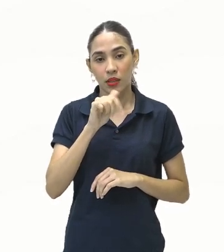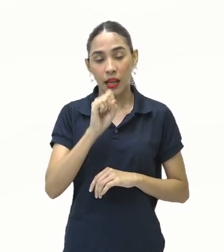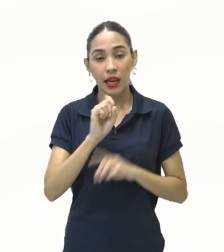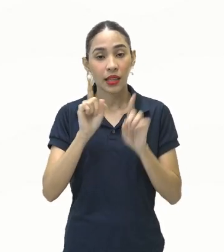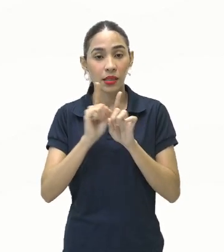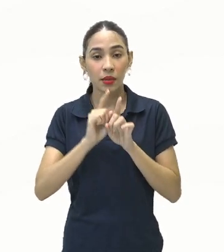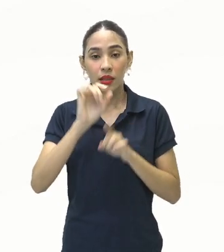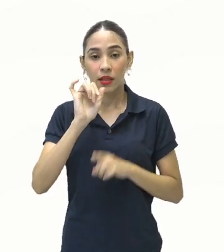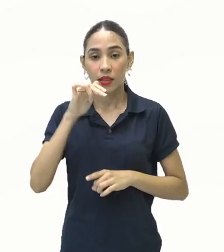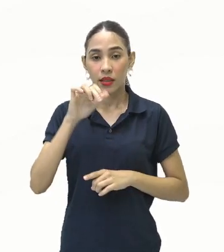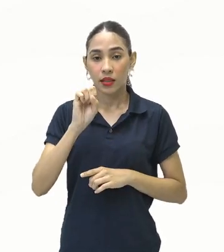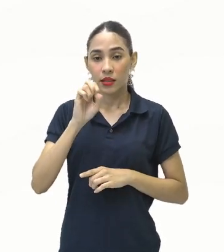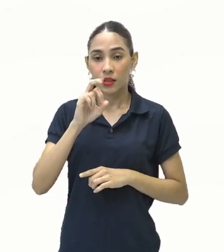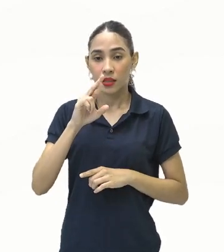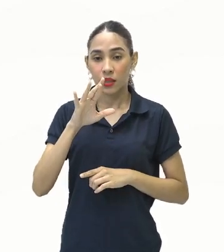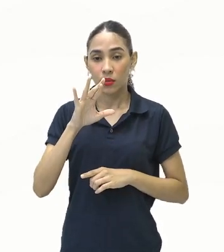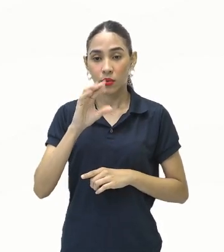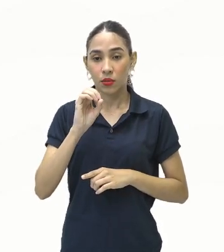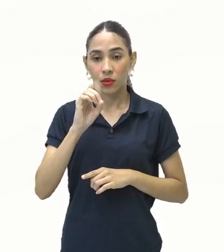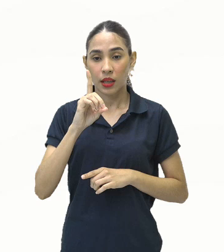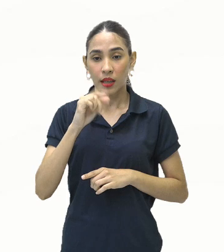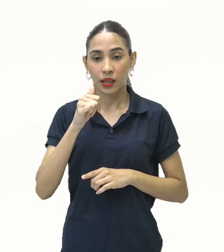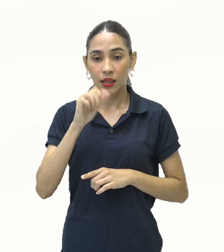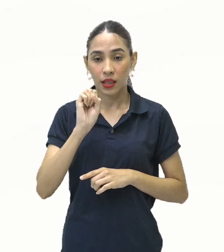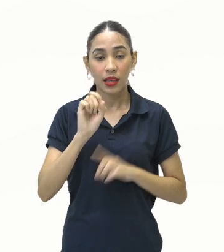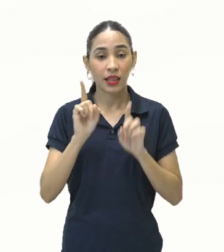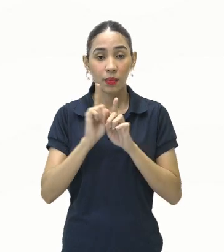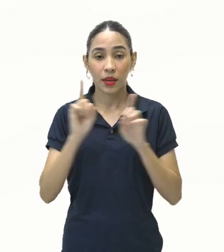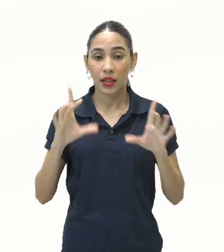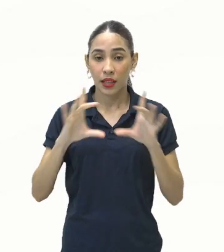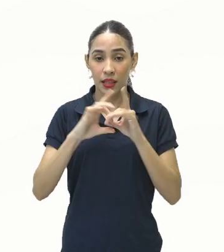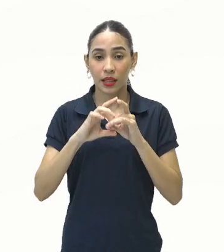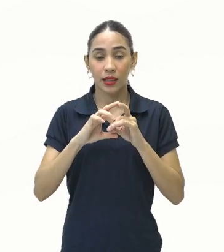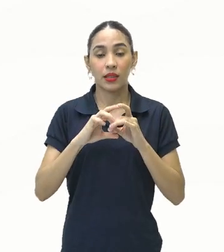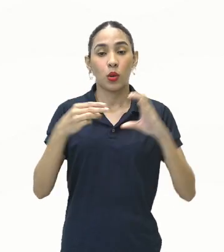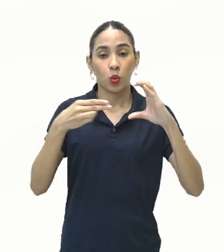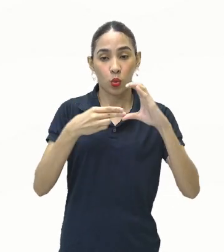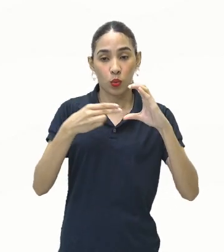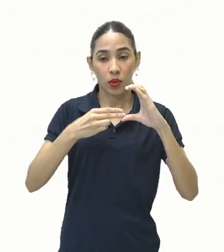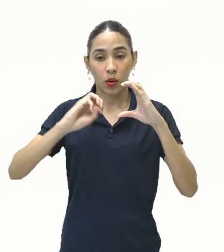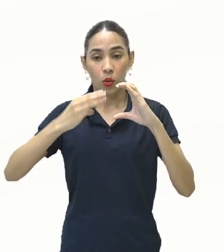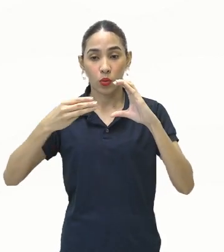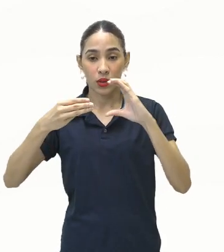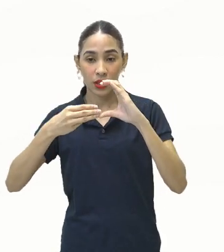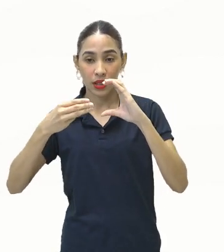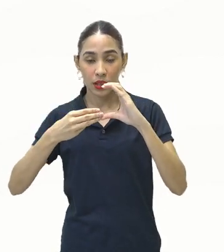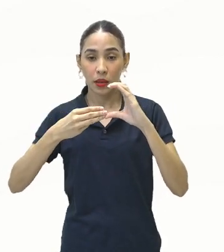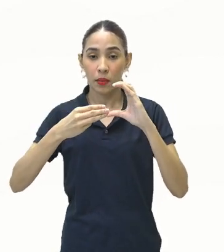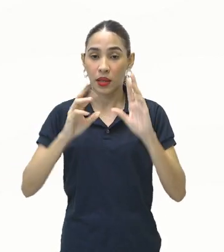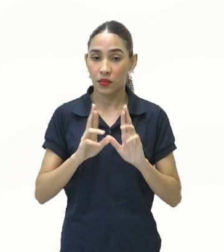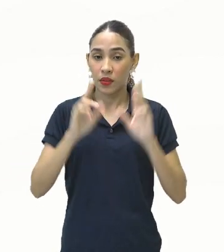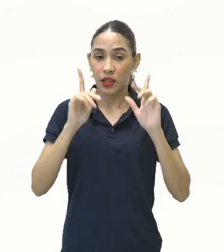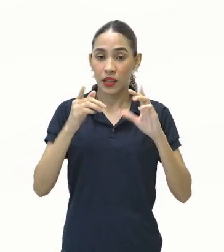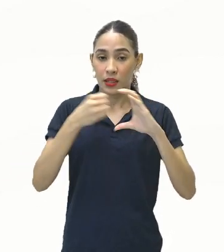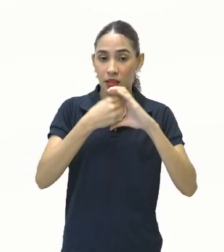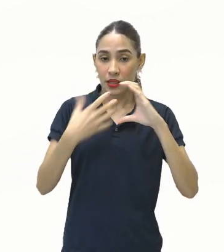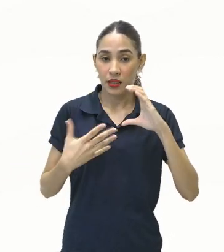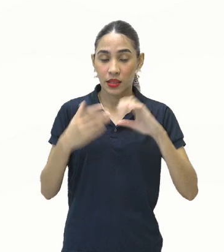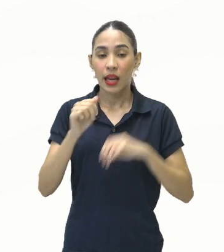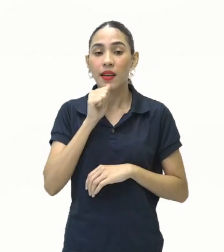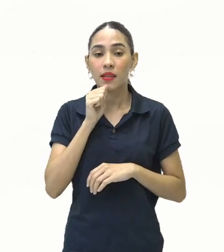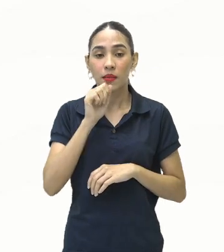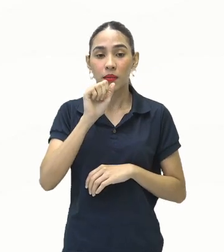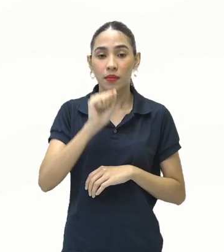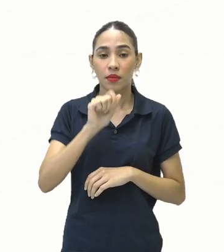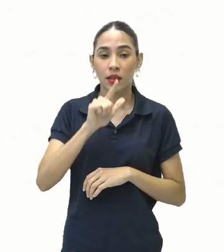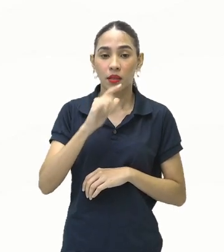insaturadas, com ligações duplas ou triplas, o que vai acontecer? Elas têm propriedades diferentes. Então, os alcenos,